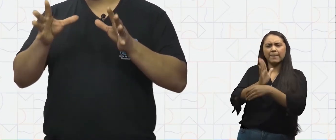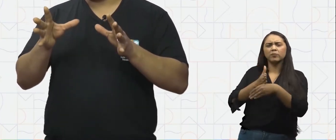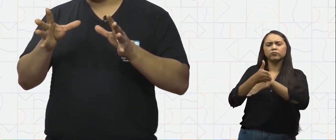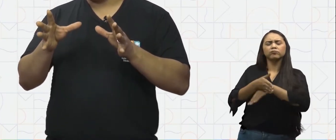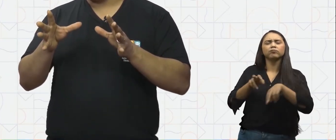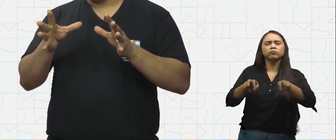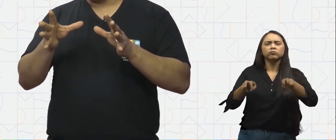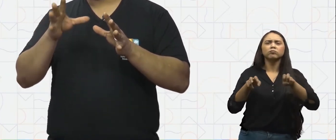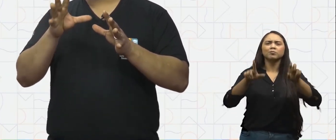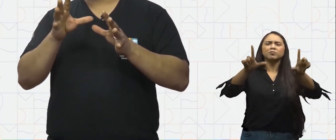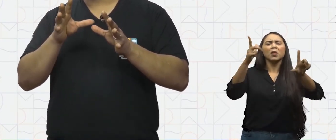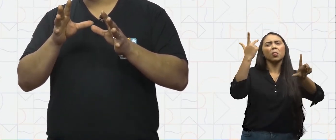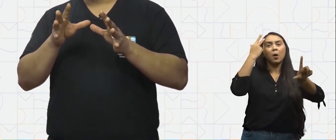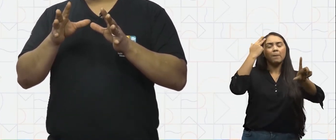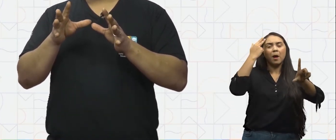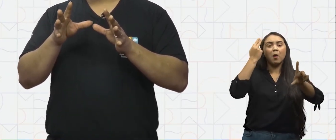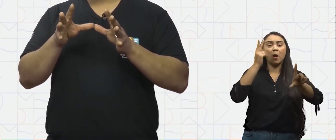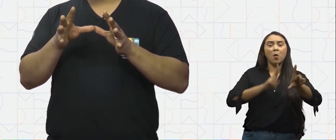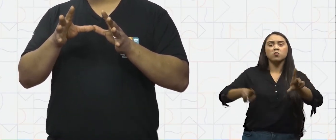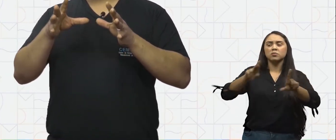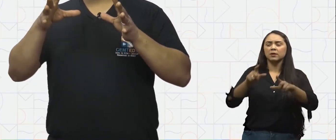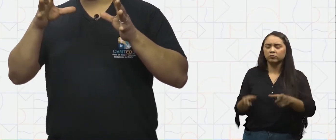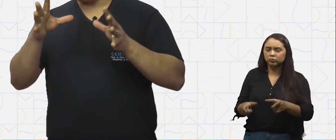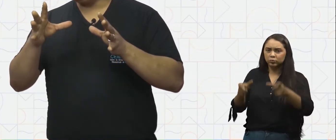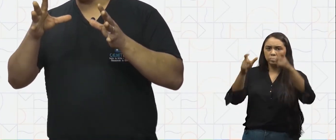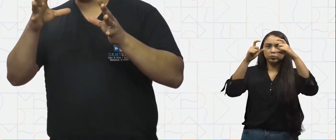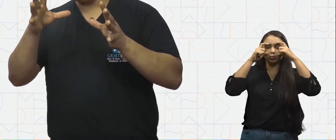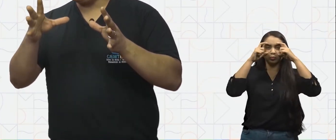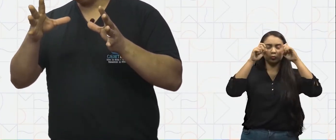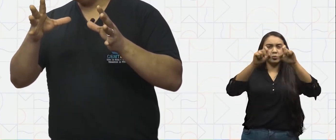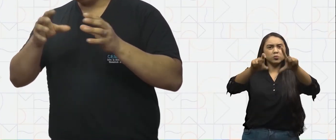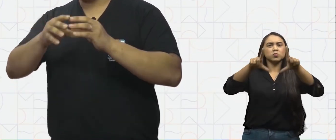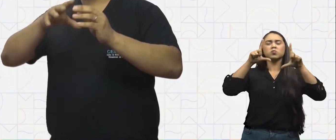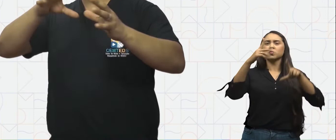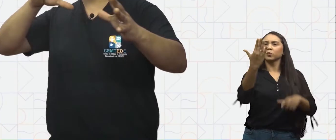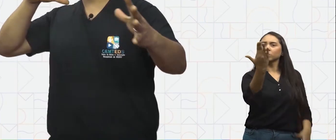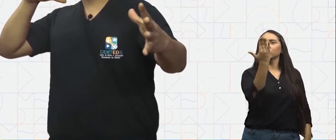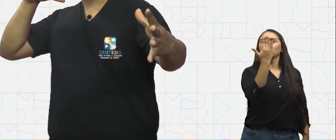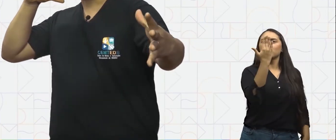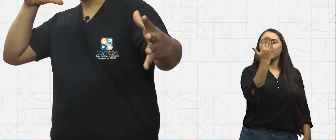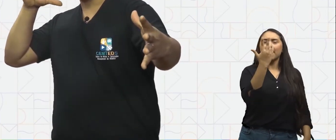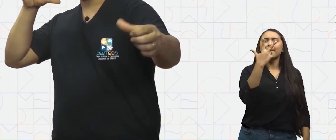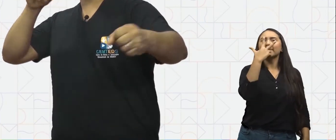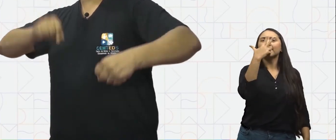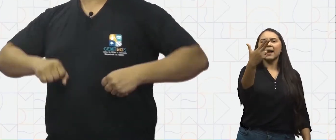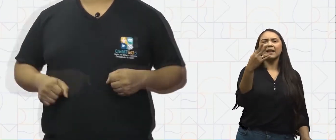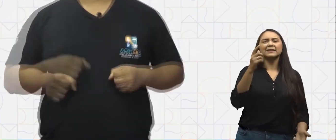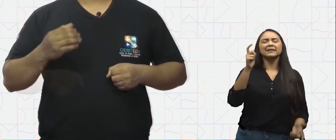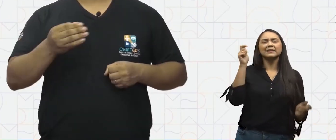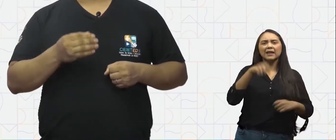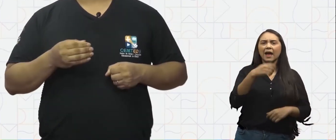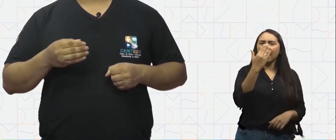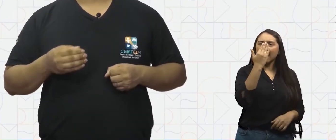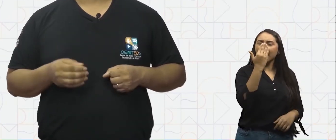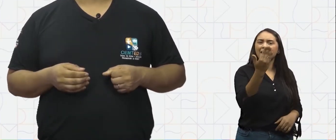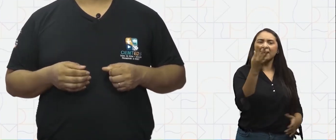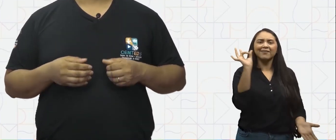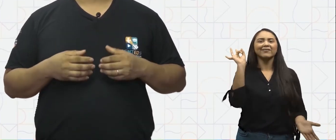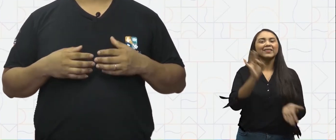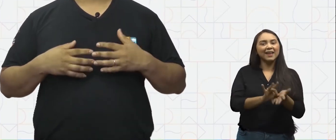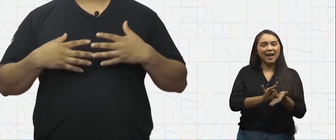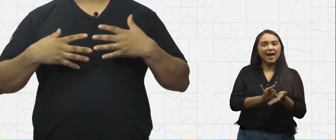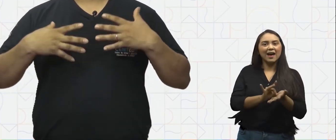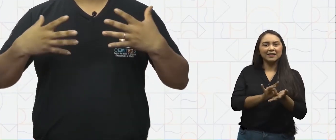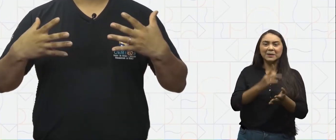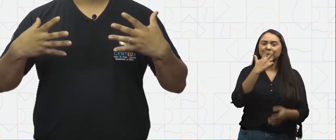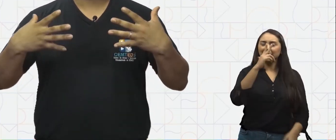em 2D, enquanto o filme em 3D ele salta da tela. Temos a sensação de